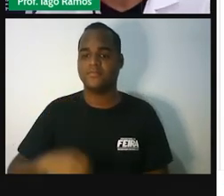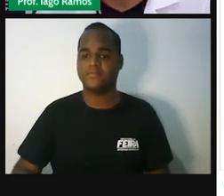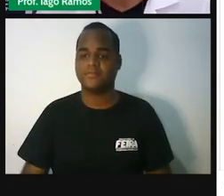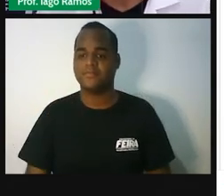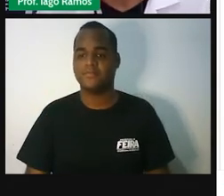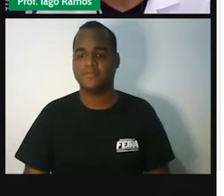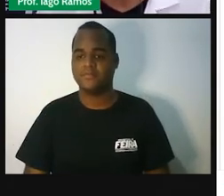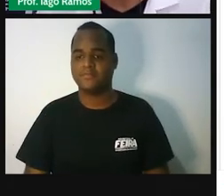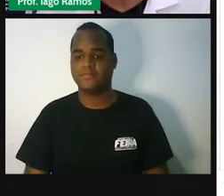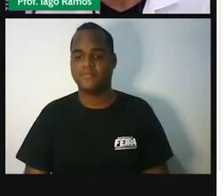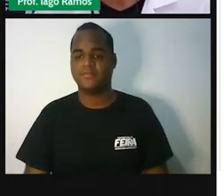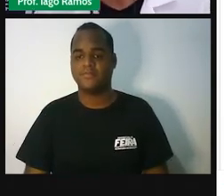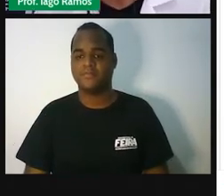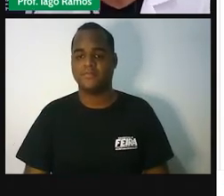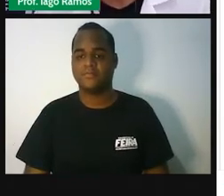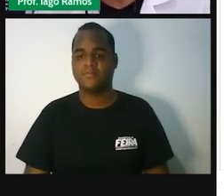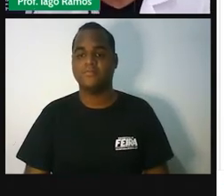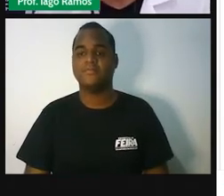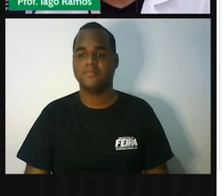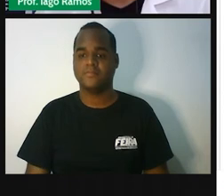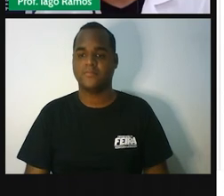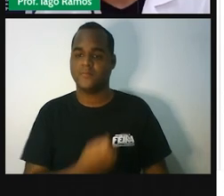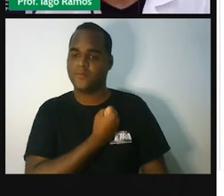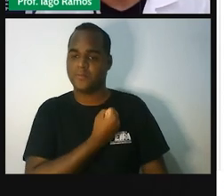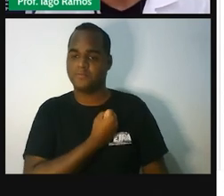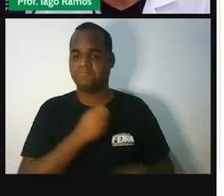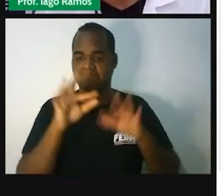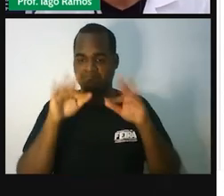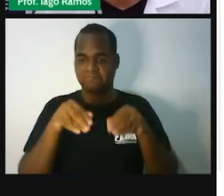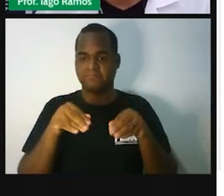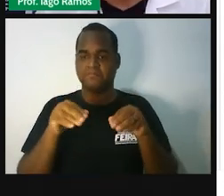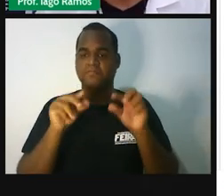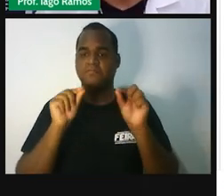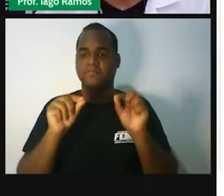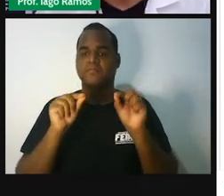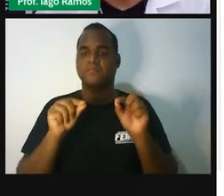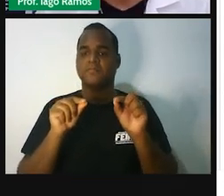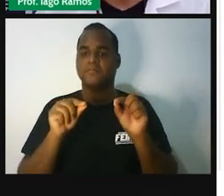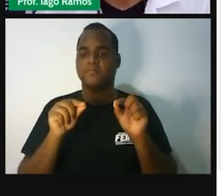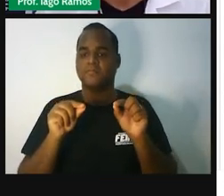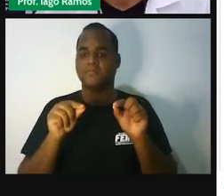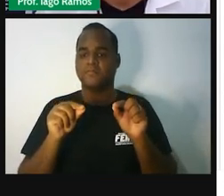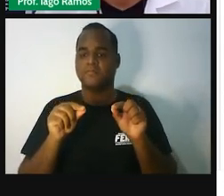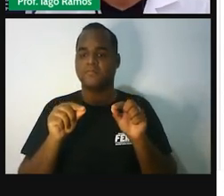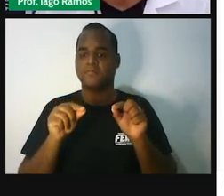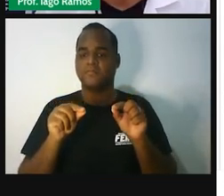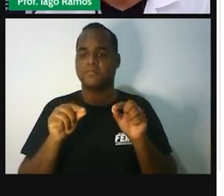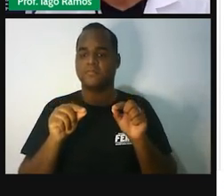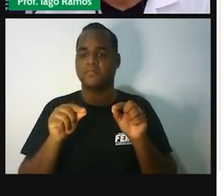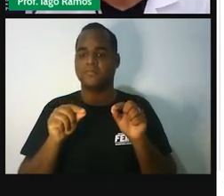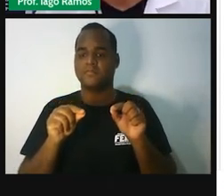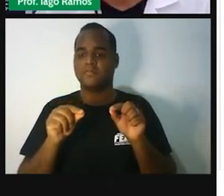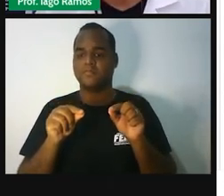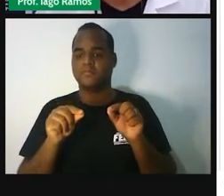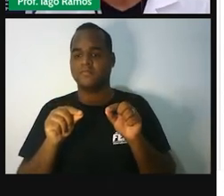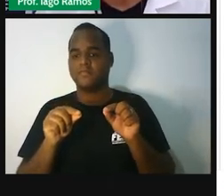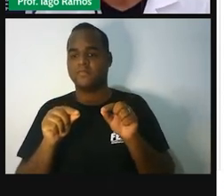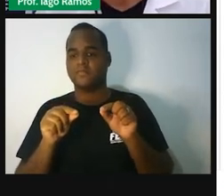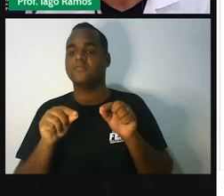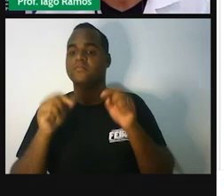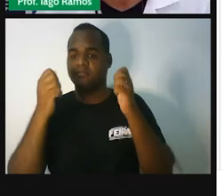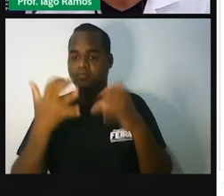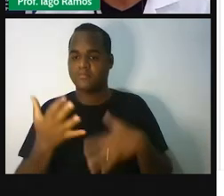E agora, esse último número. Né? Esse último número aqui não pode ser nem esse